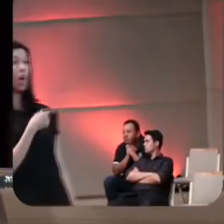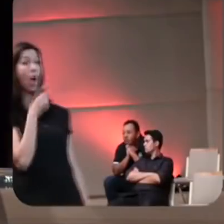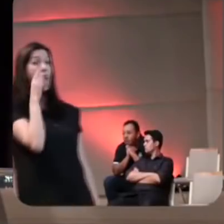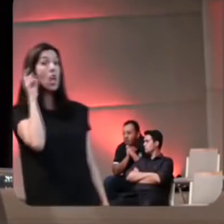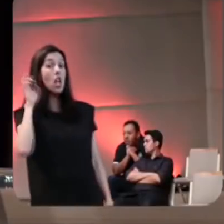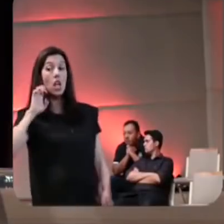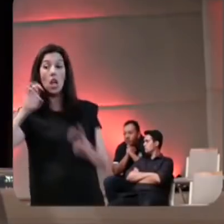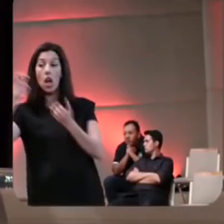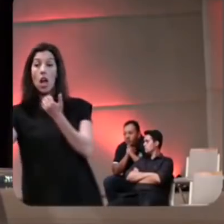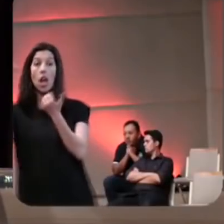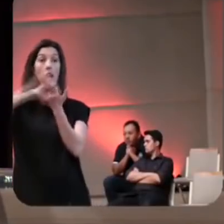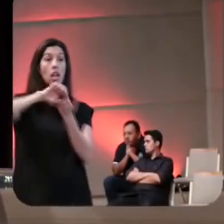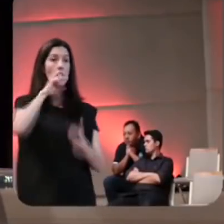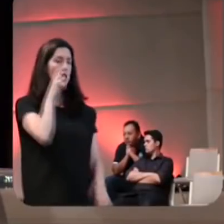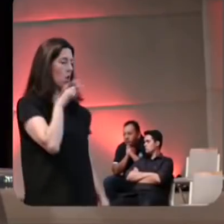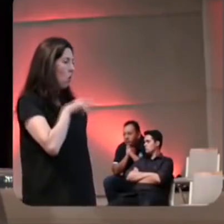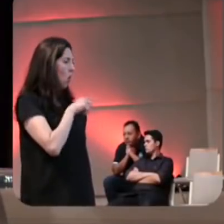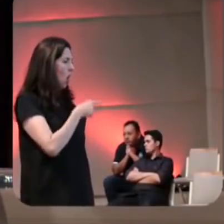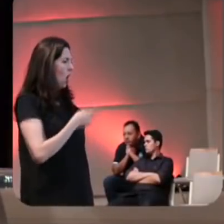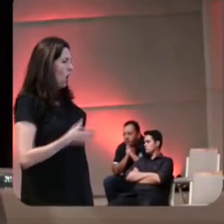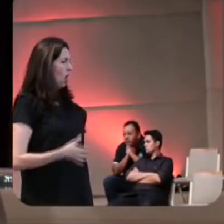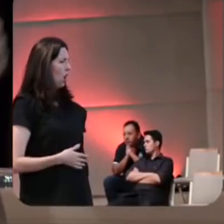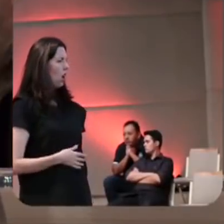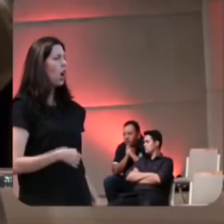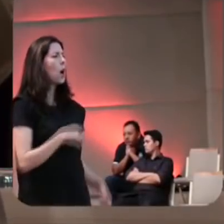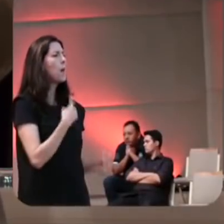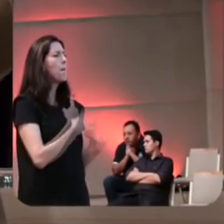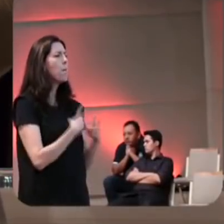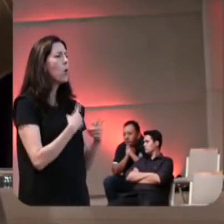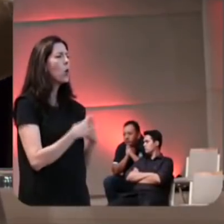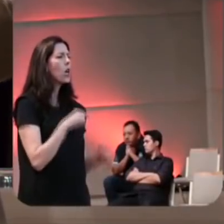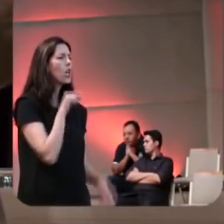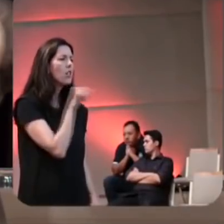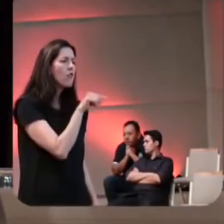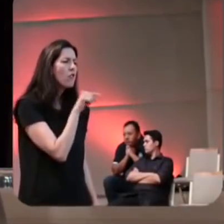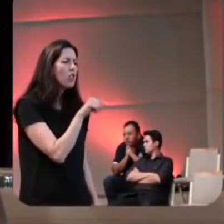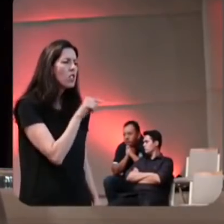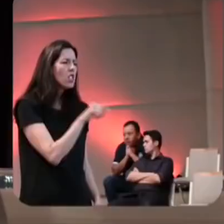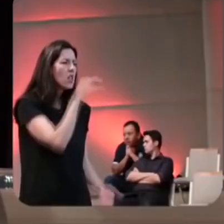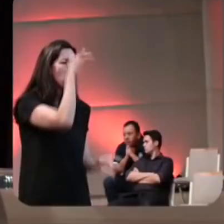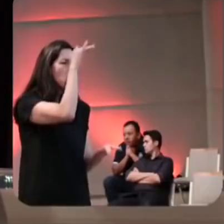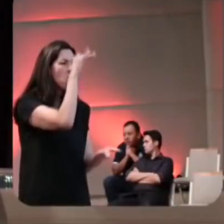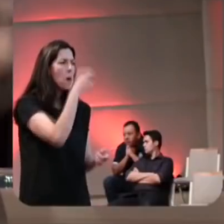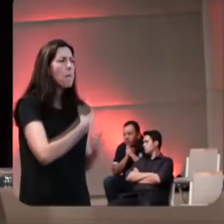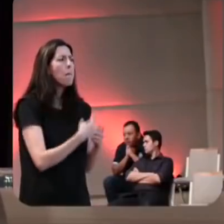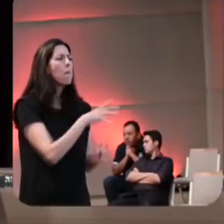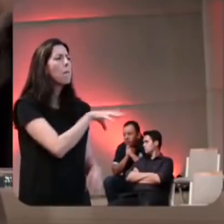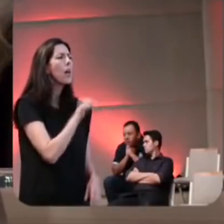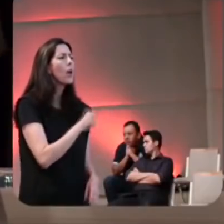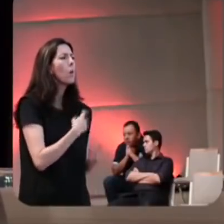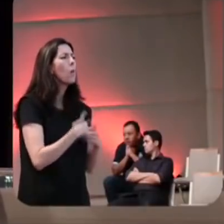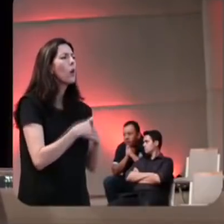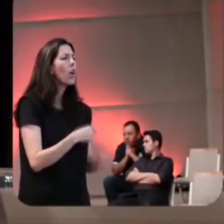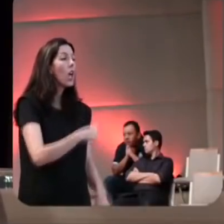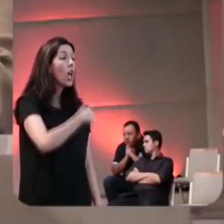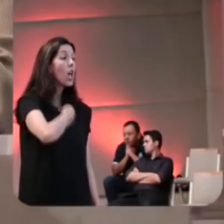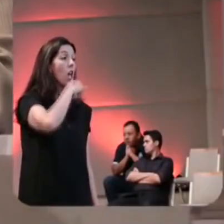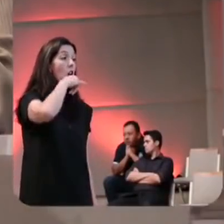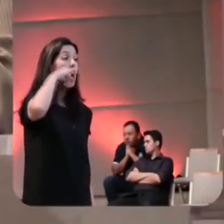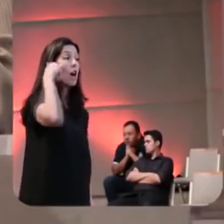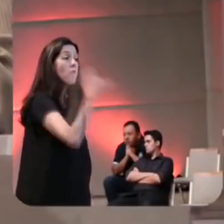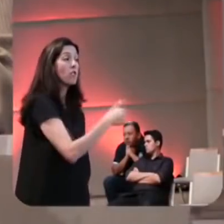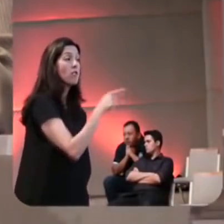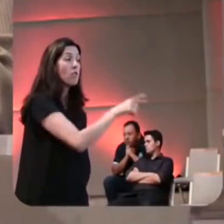Tem consequências. Então fica com o dinheiro e com a roupa. mas também com a lepra do